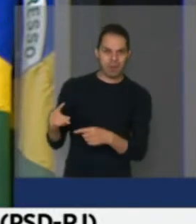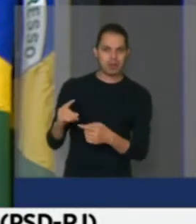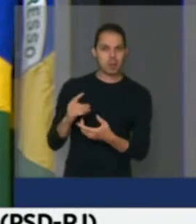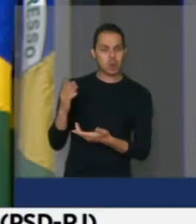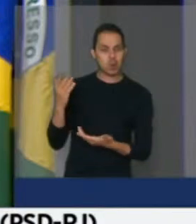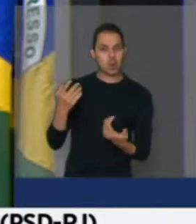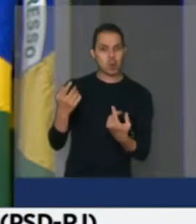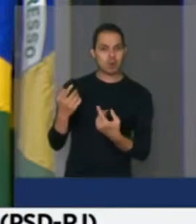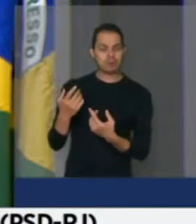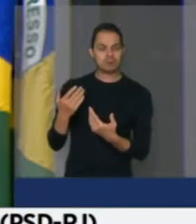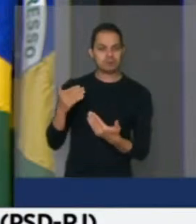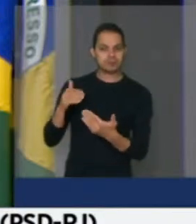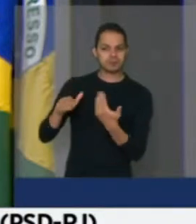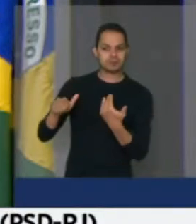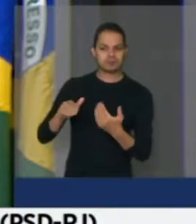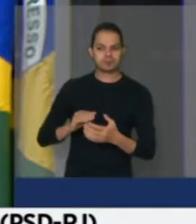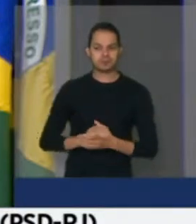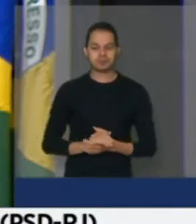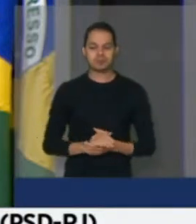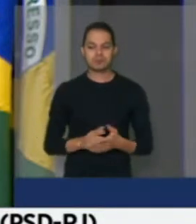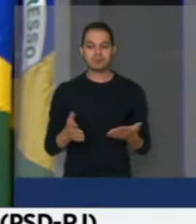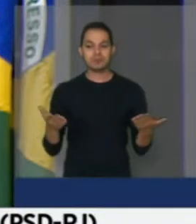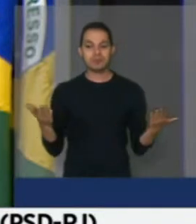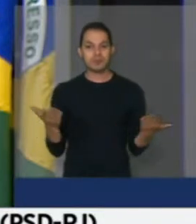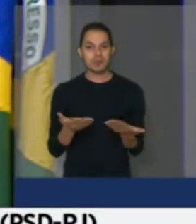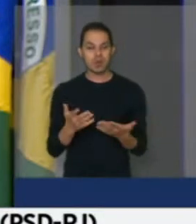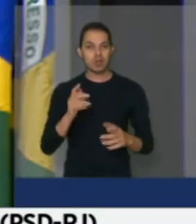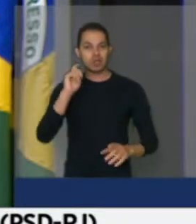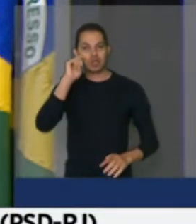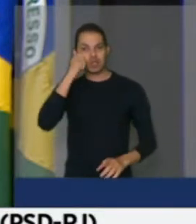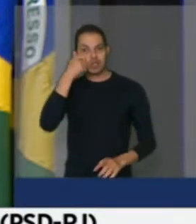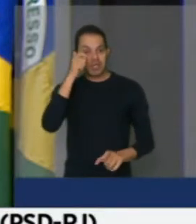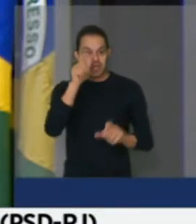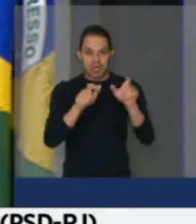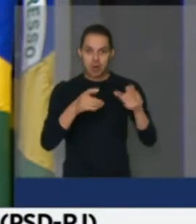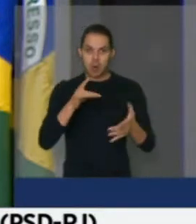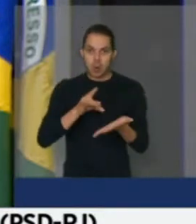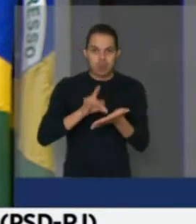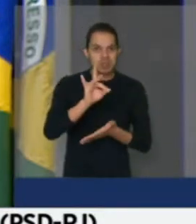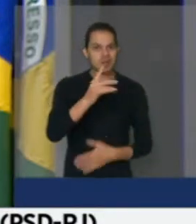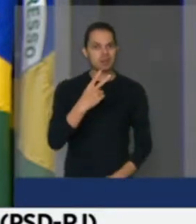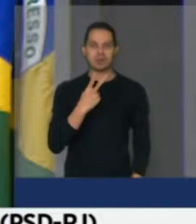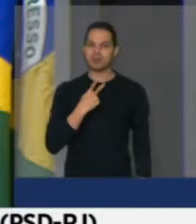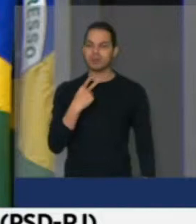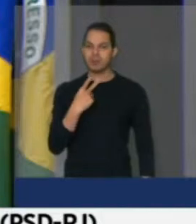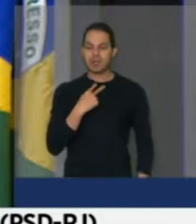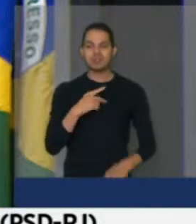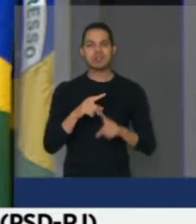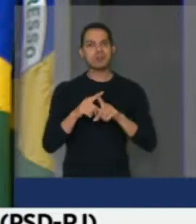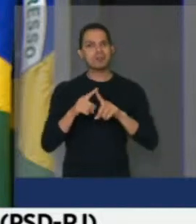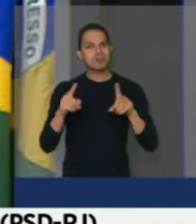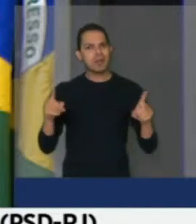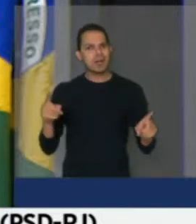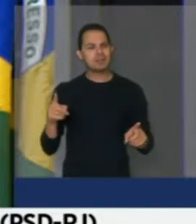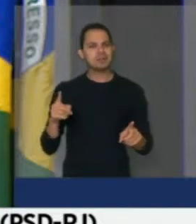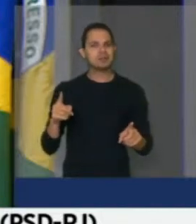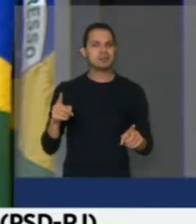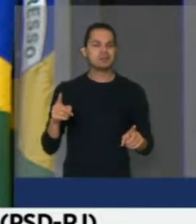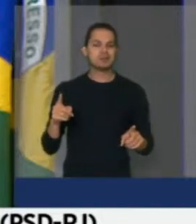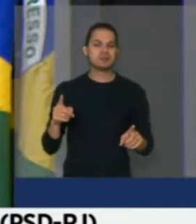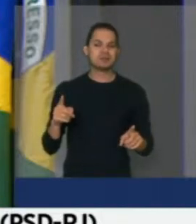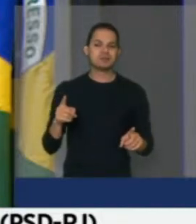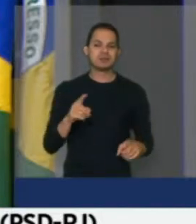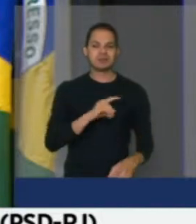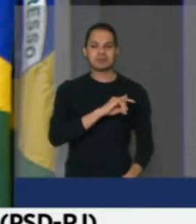Hoje em dia, não se pode odiar negros, mas se pode odiar, como diria